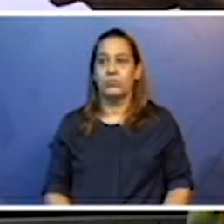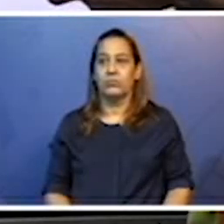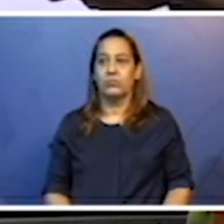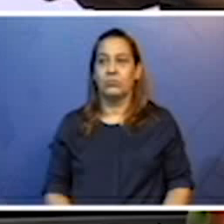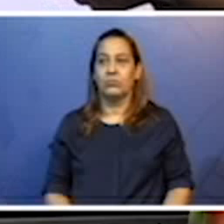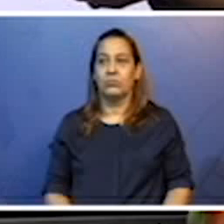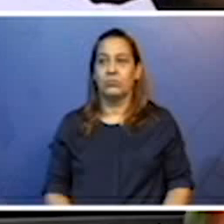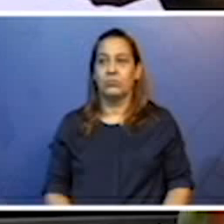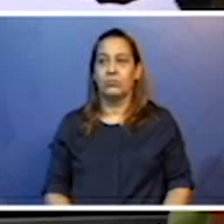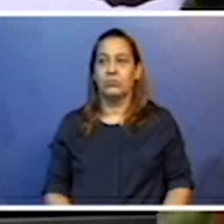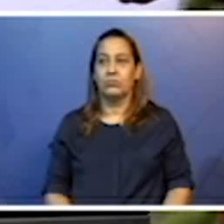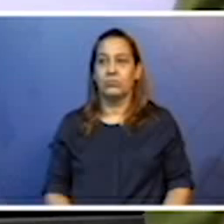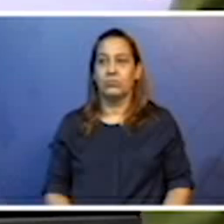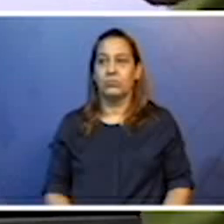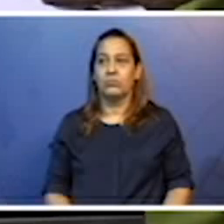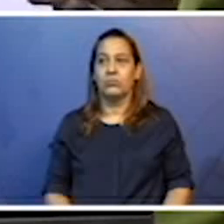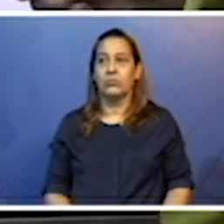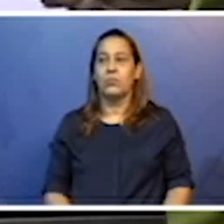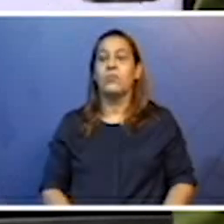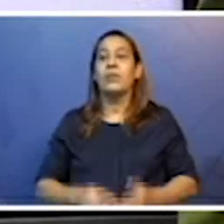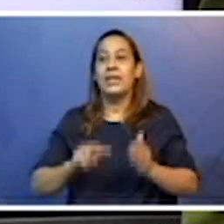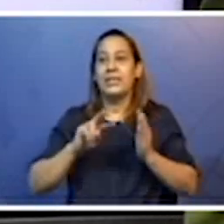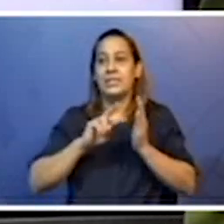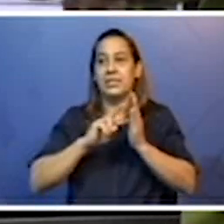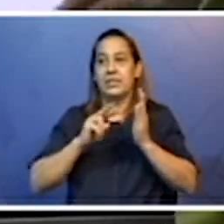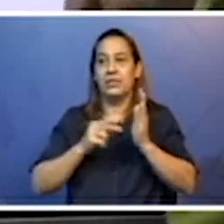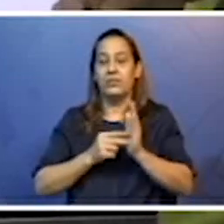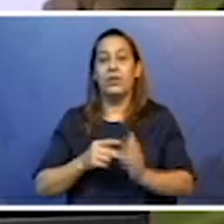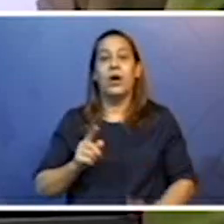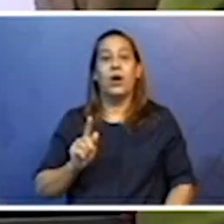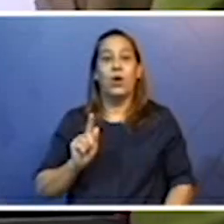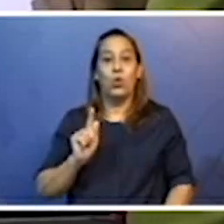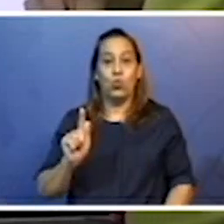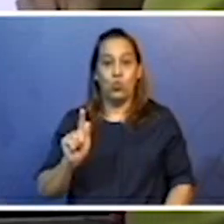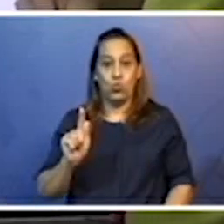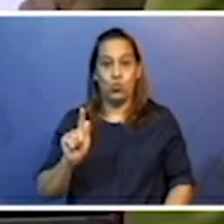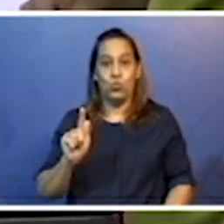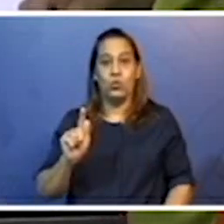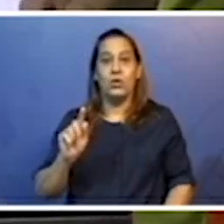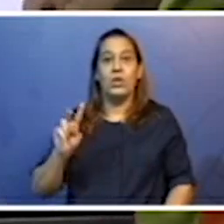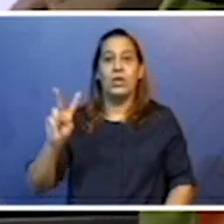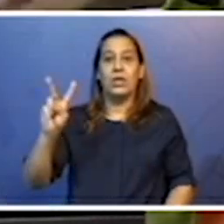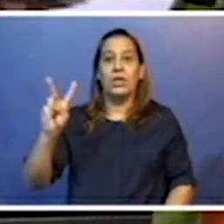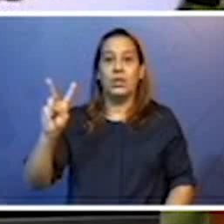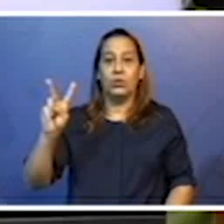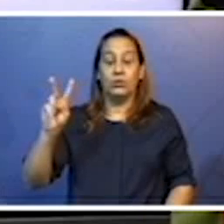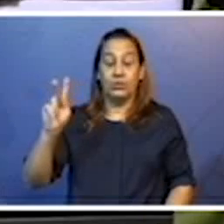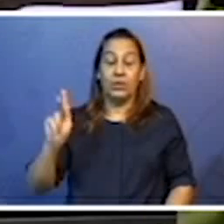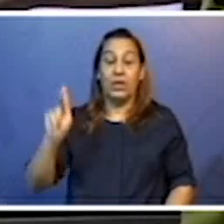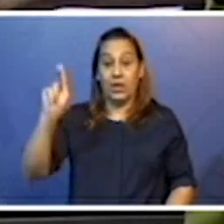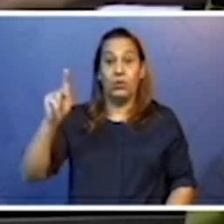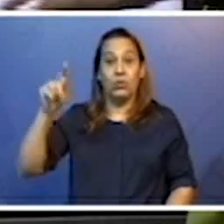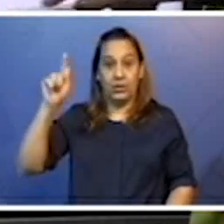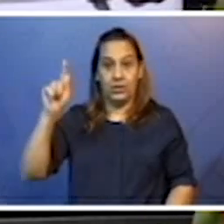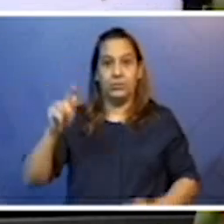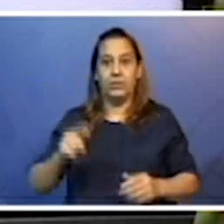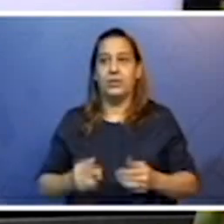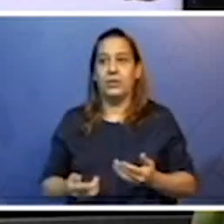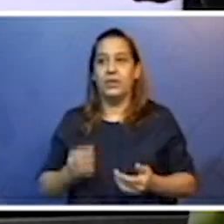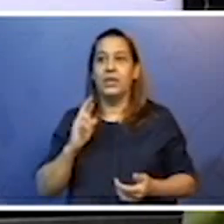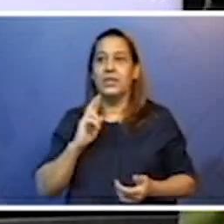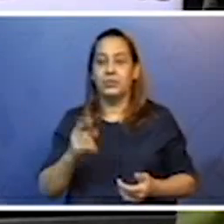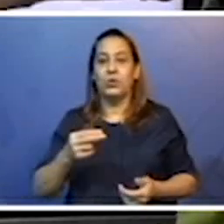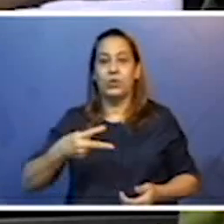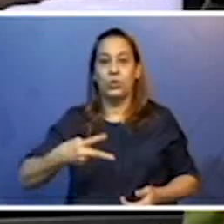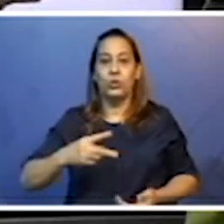500, 1.000 gramas. Que isso aqui, 1.000 gramas, na verdade é 1 quilo. E a resposta, ó, isso